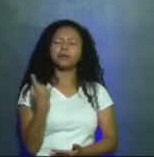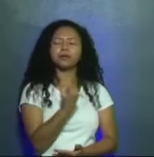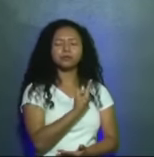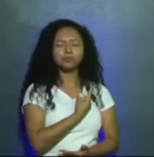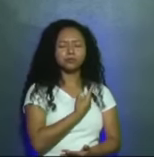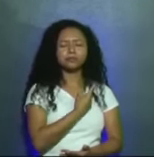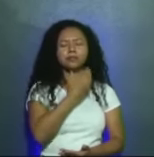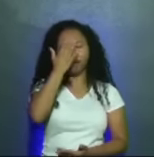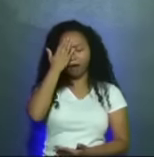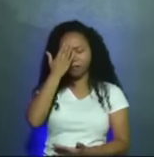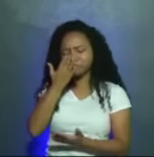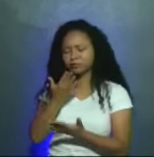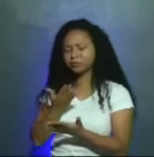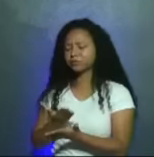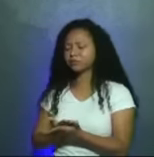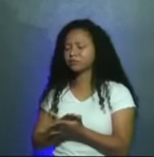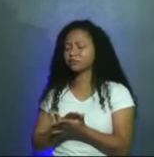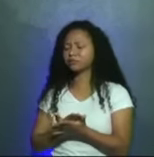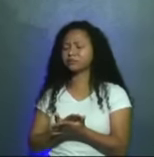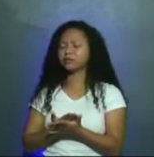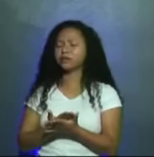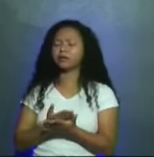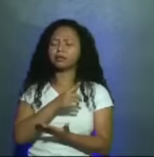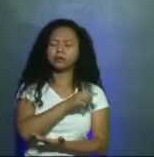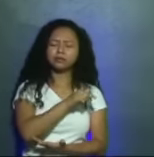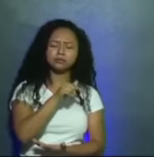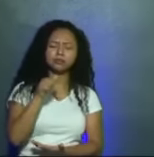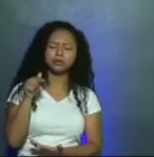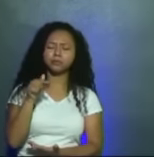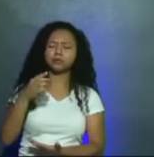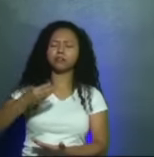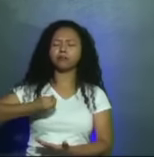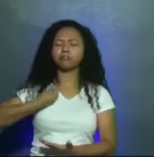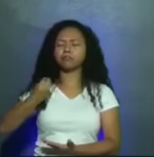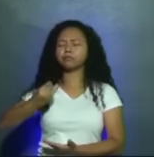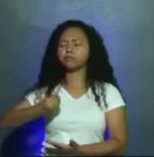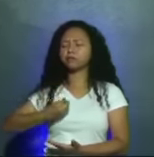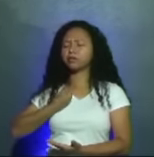nós cremos que essa semana nós vamos estar vivendo